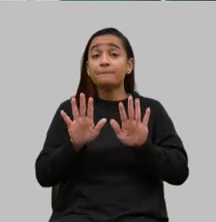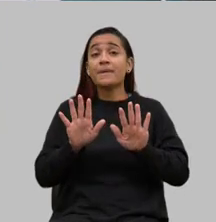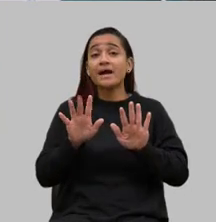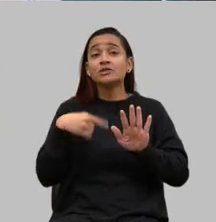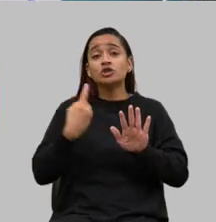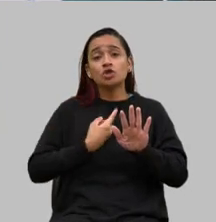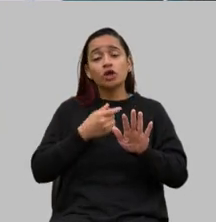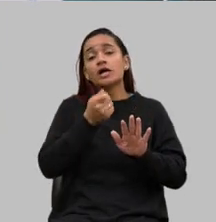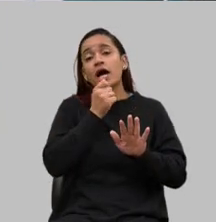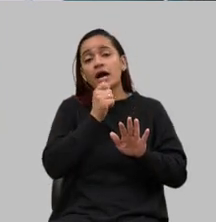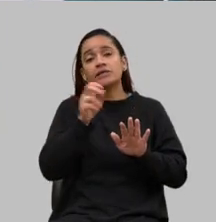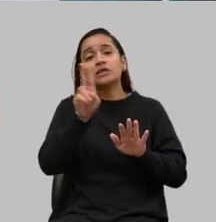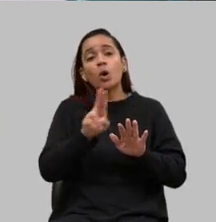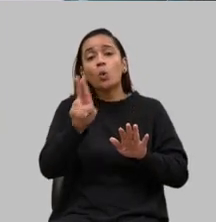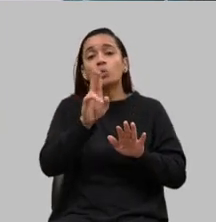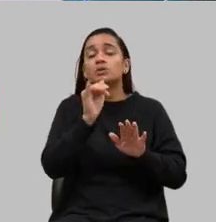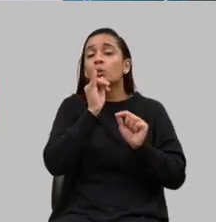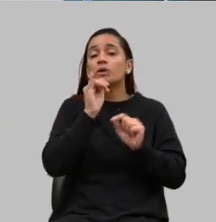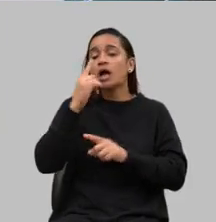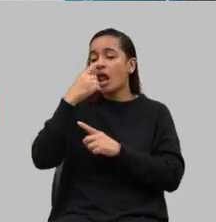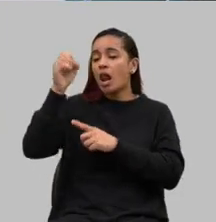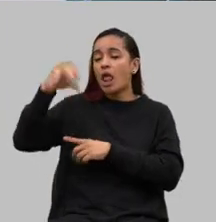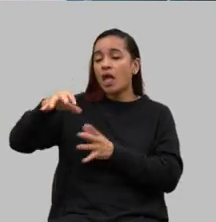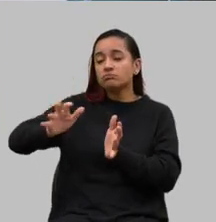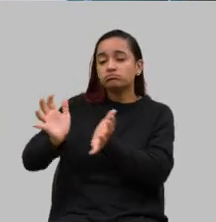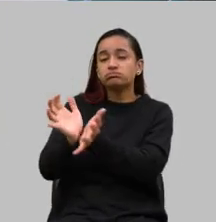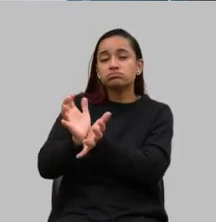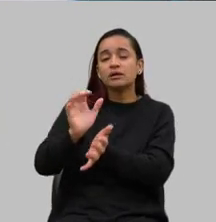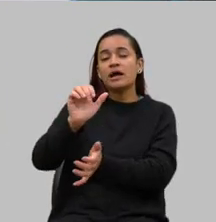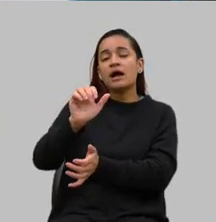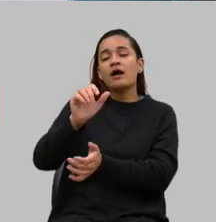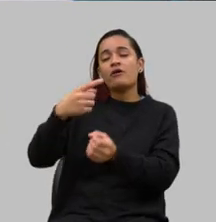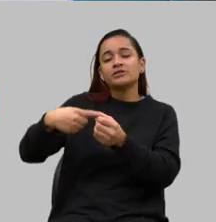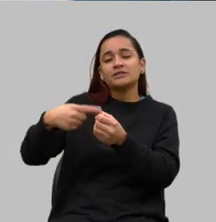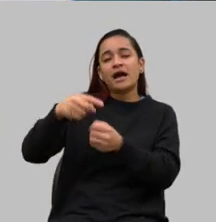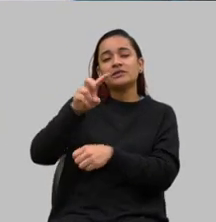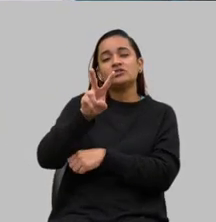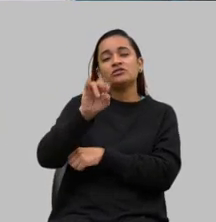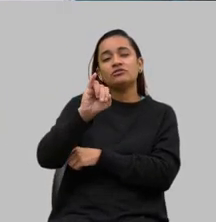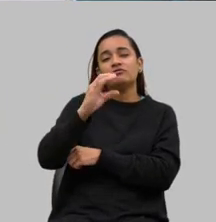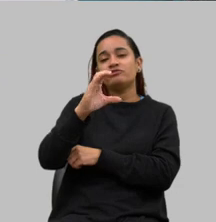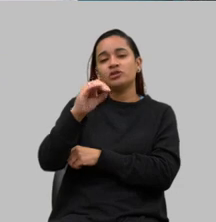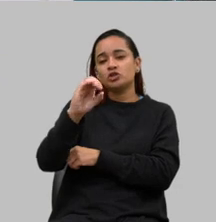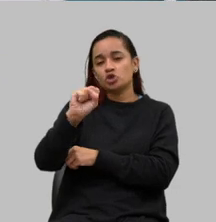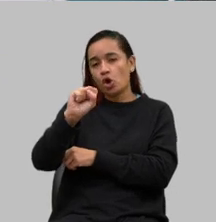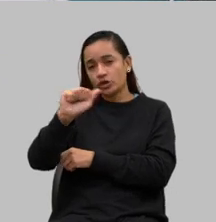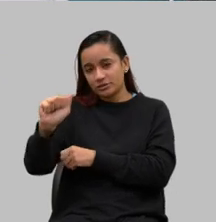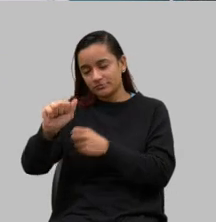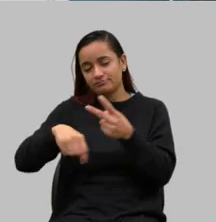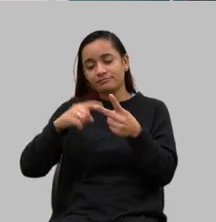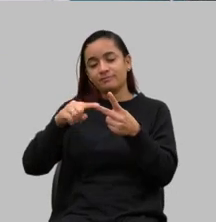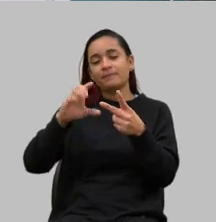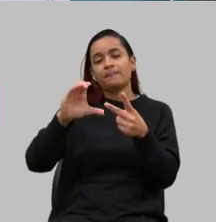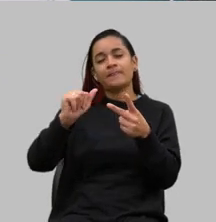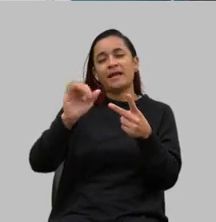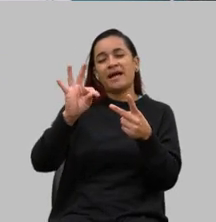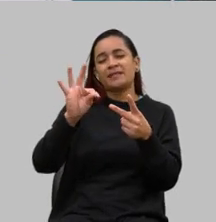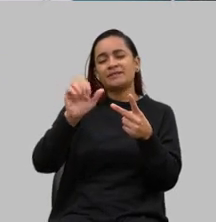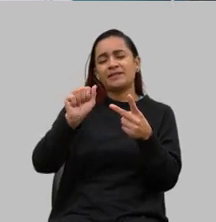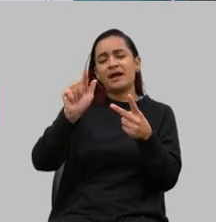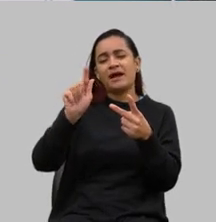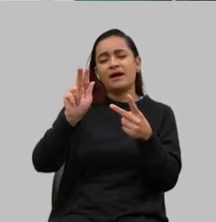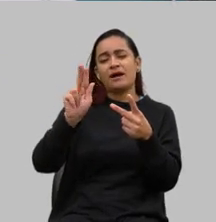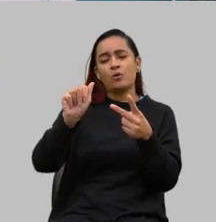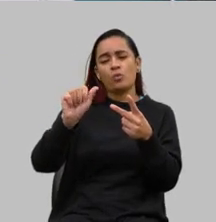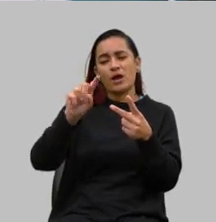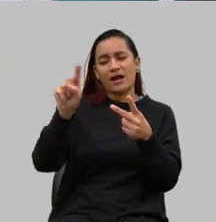Aterro de Viçosa de Cataguazes de alguns outros municípios eh eu não sei se